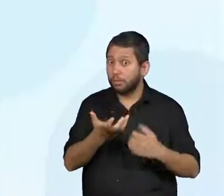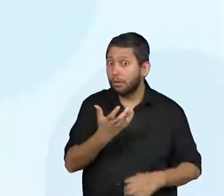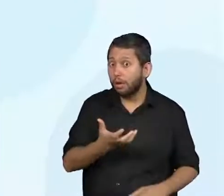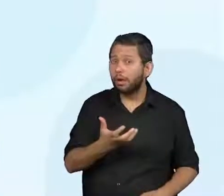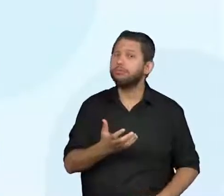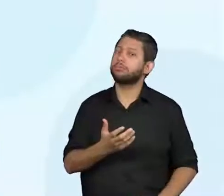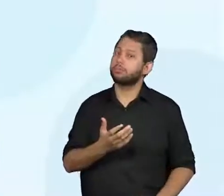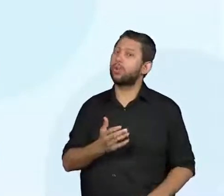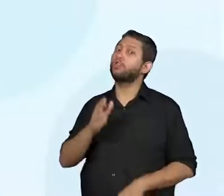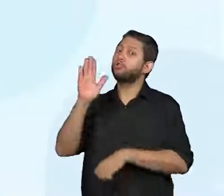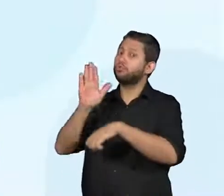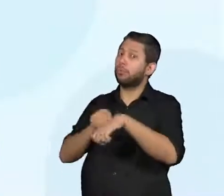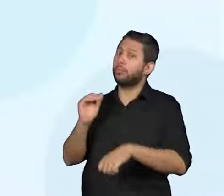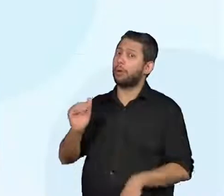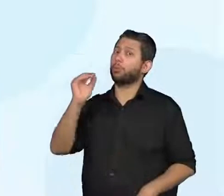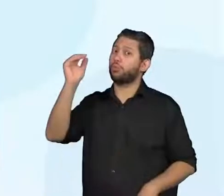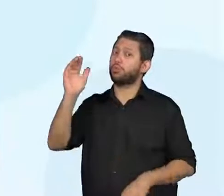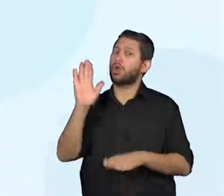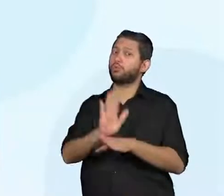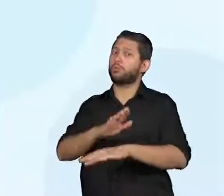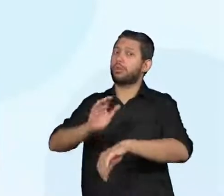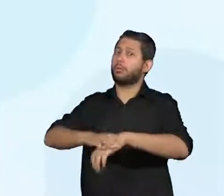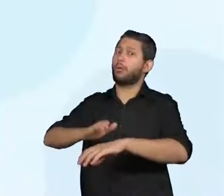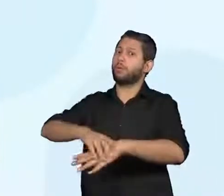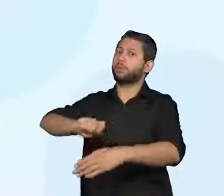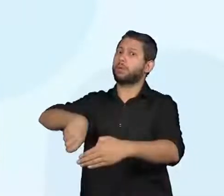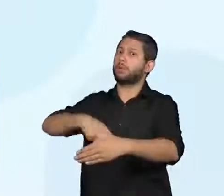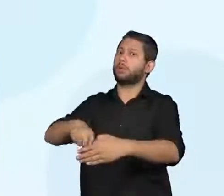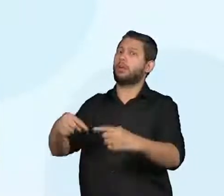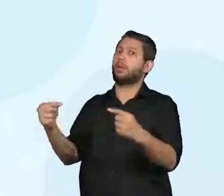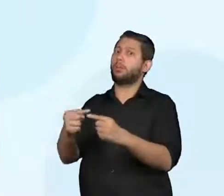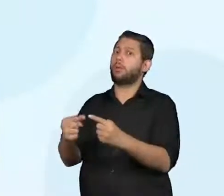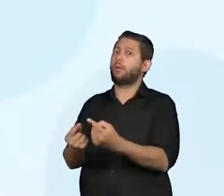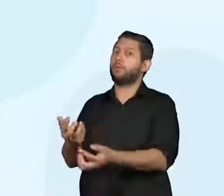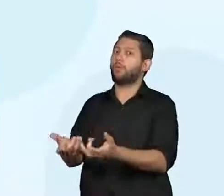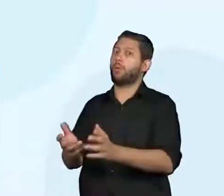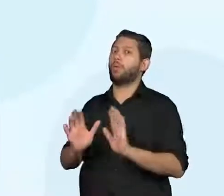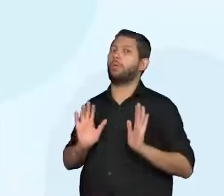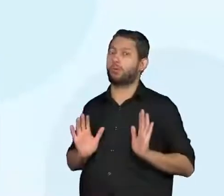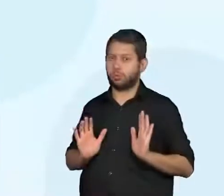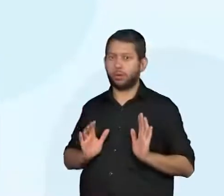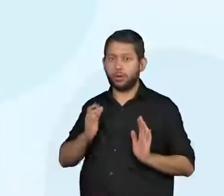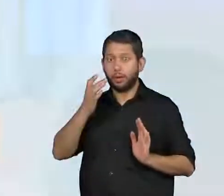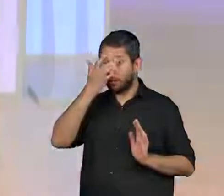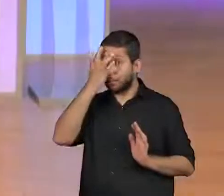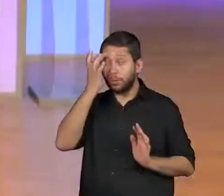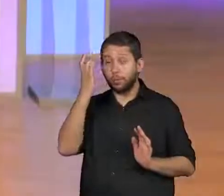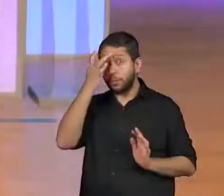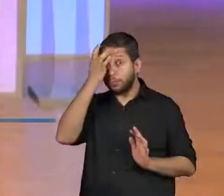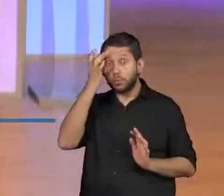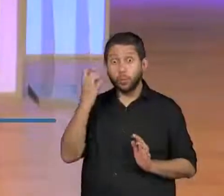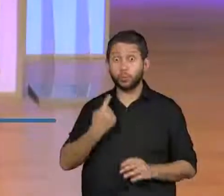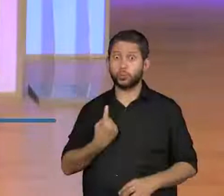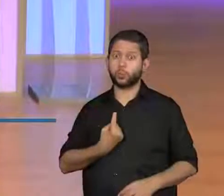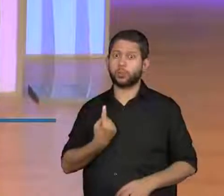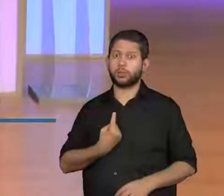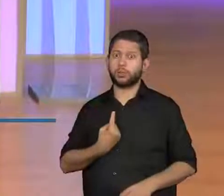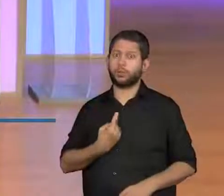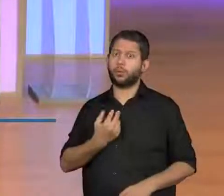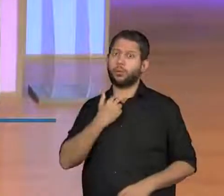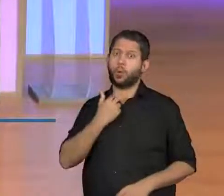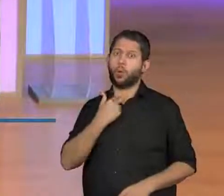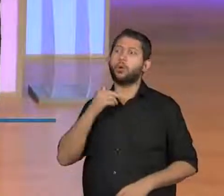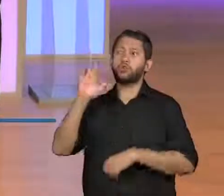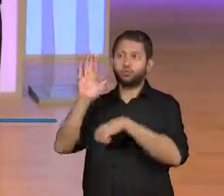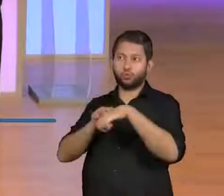receita, convide um adulto para fazer a parte do fogo, sabe? Na hora de fritar ali os Mexer biscoitos. com óleo, até é tem a